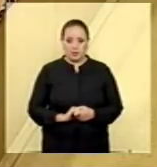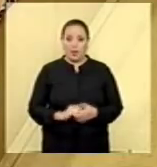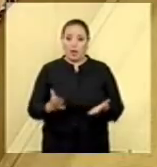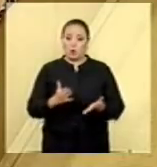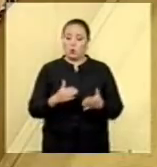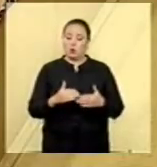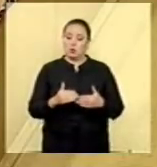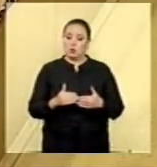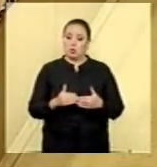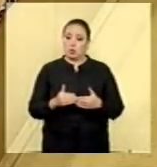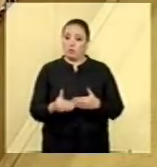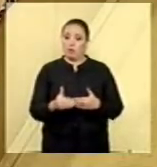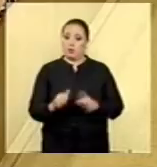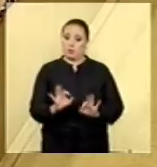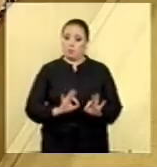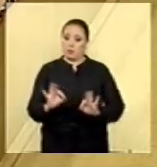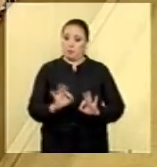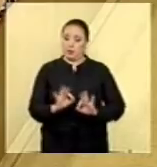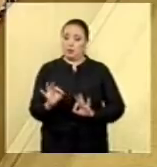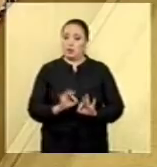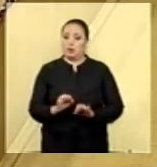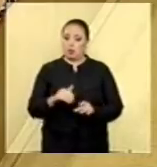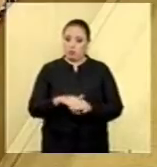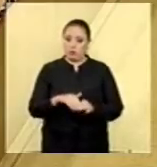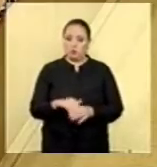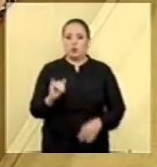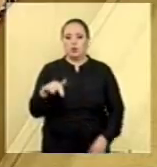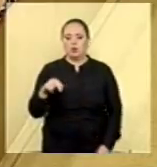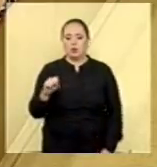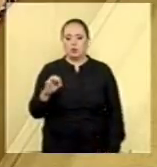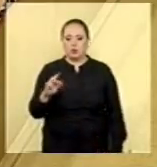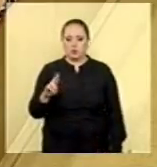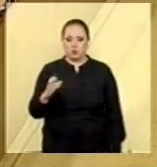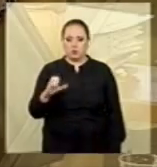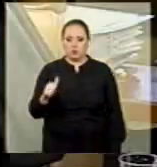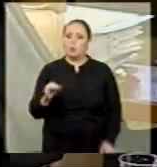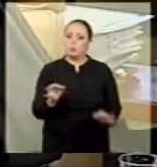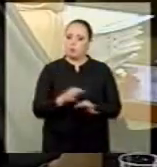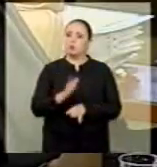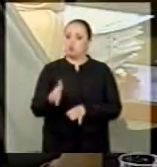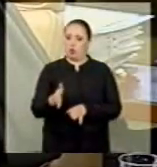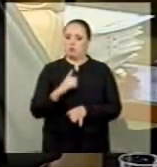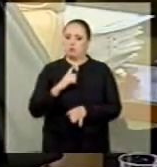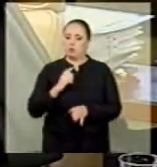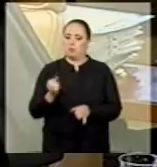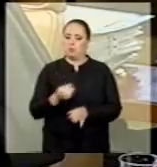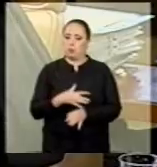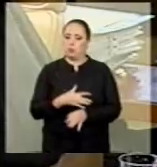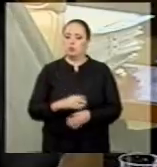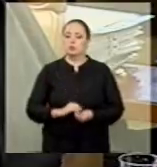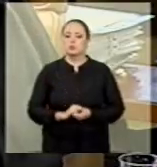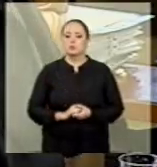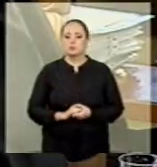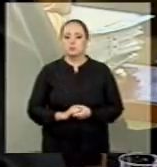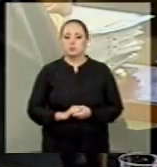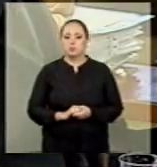preparação de relatório e voto, instrução concluída, já com alegações finais apresentadas.